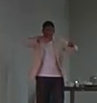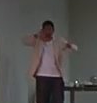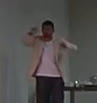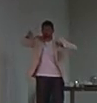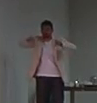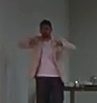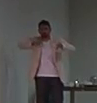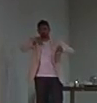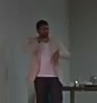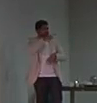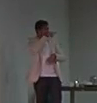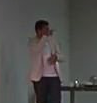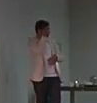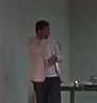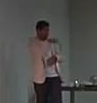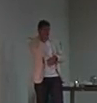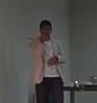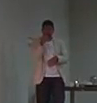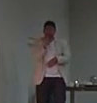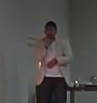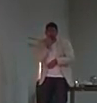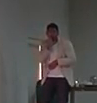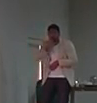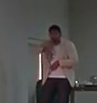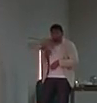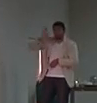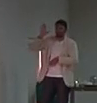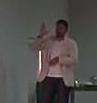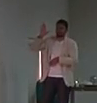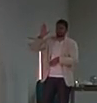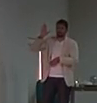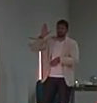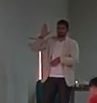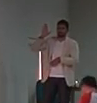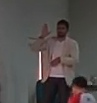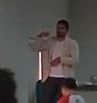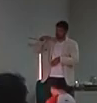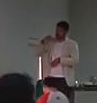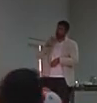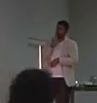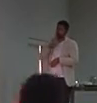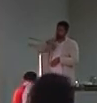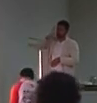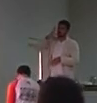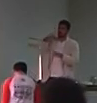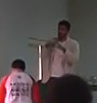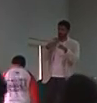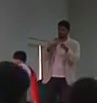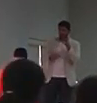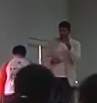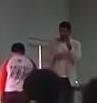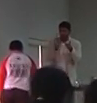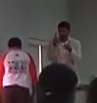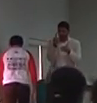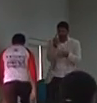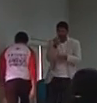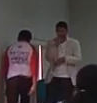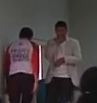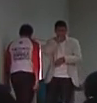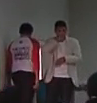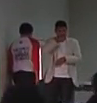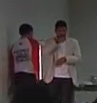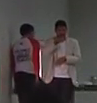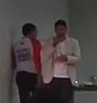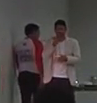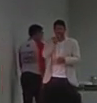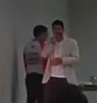mais o IFPE, o senhor não proporia uma linha única, porque cada construção, cada particularidade, Barreiros